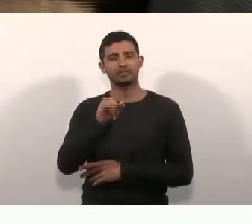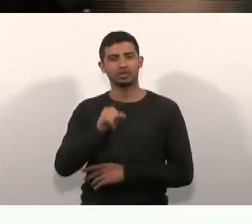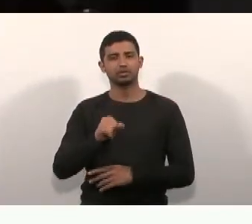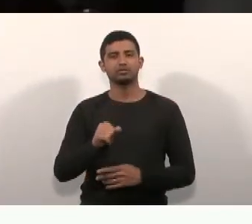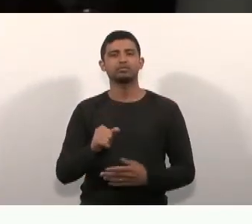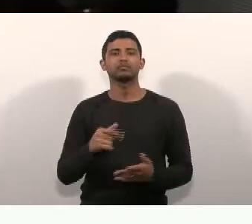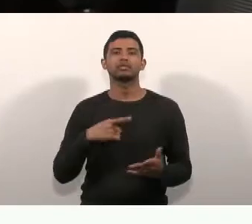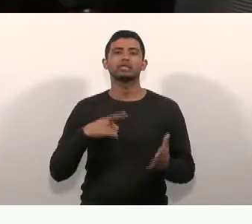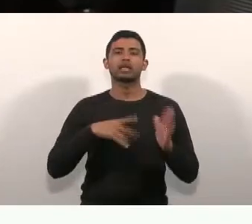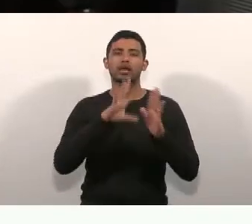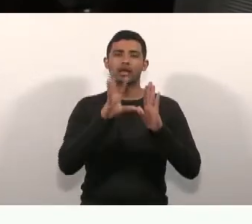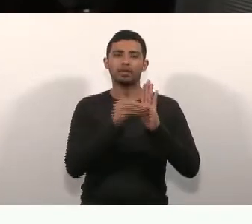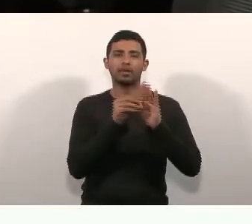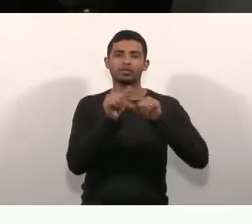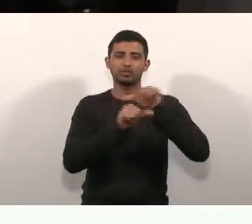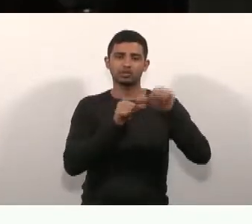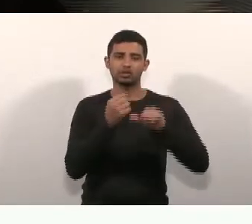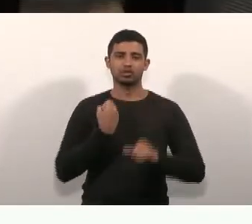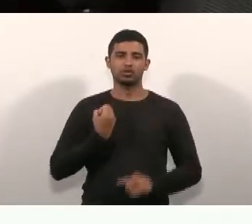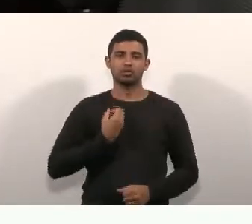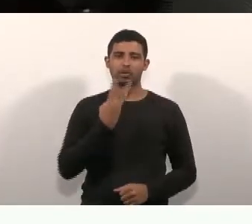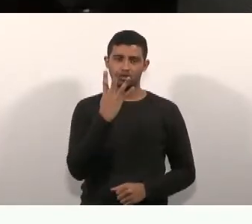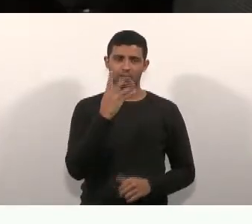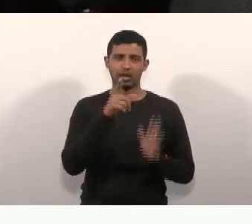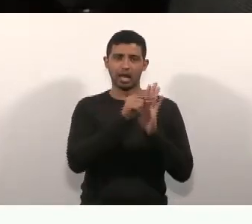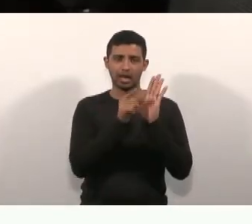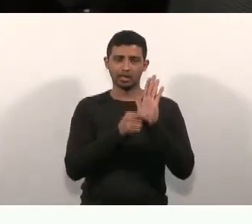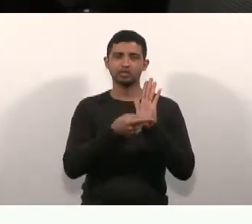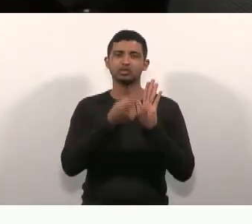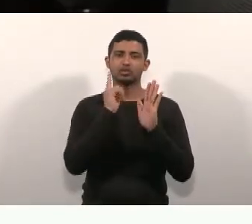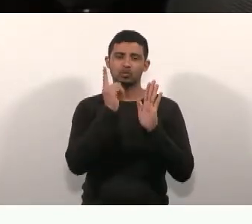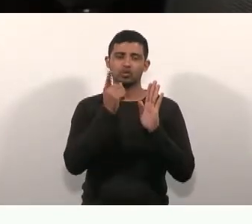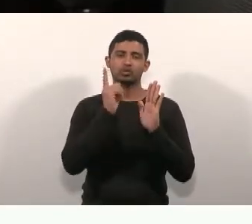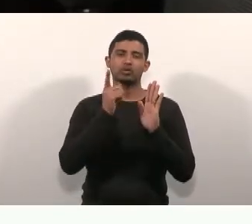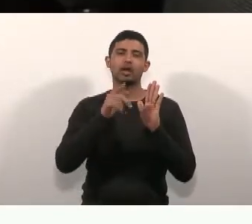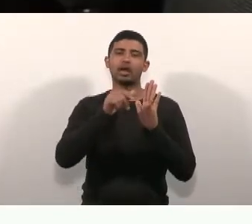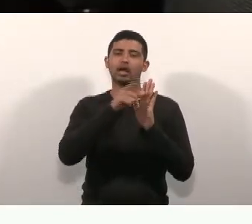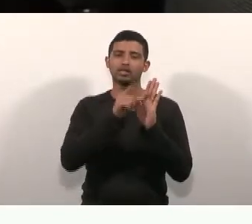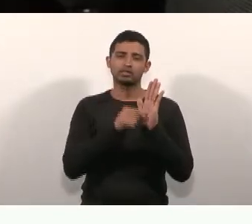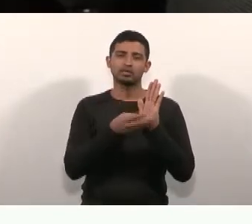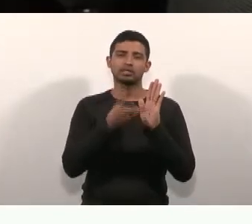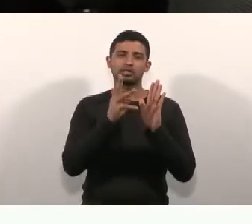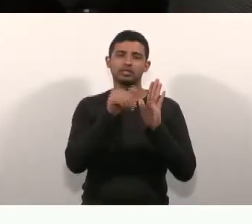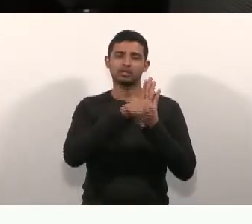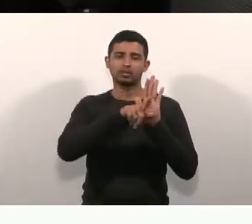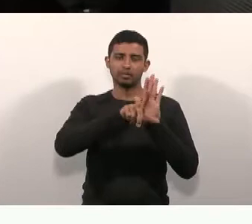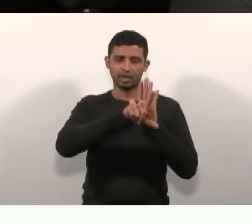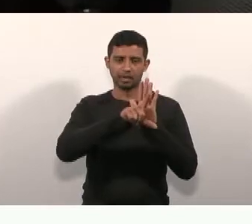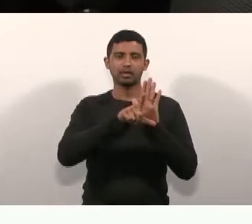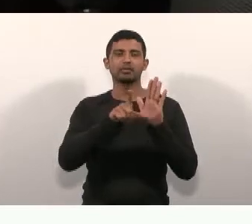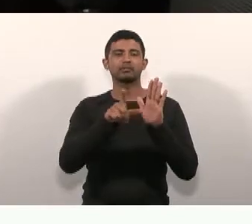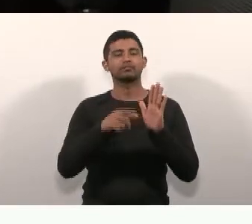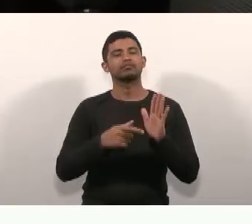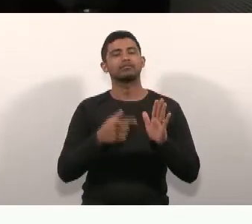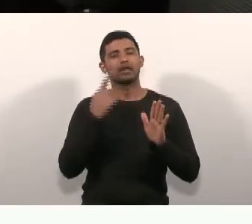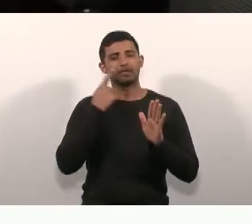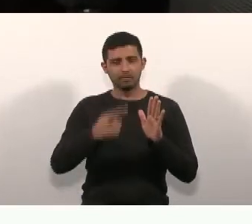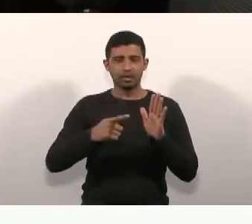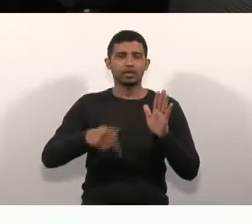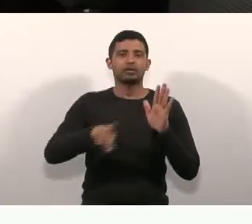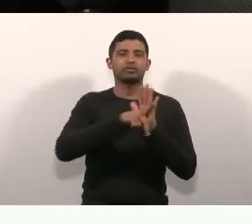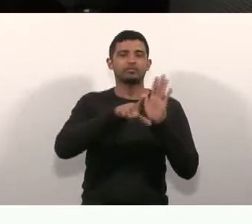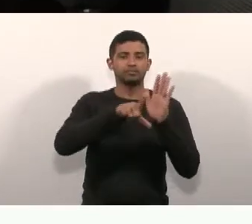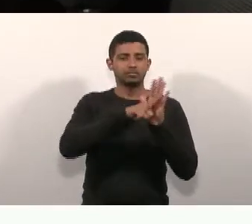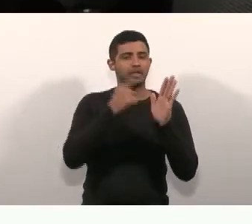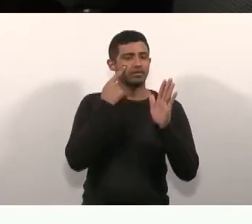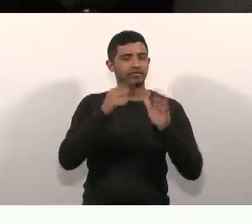Emenda aditiva número 4. Adicione-se o parágrafo único no artigo 3º do PL com a seguinte redação: parágrafo único. As multas previstas nesse